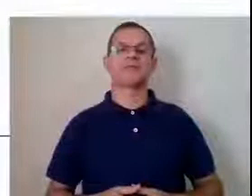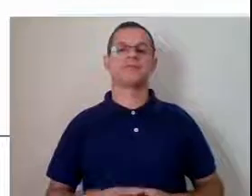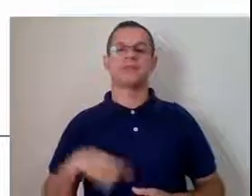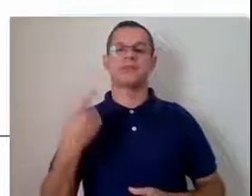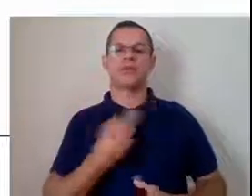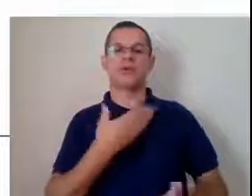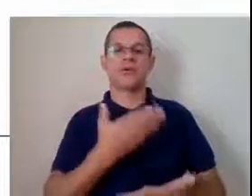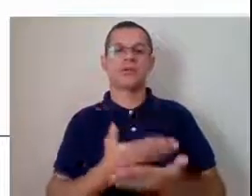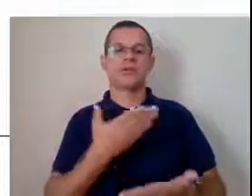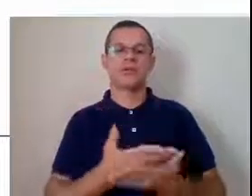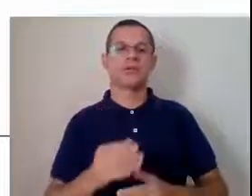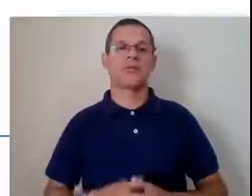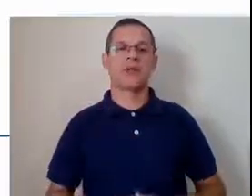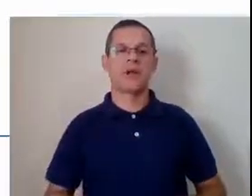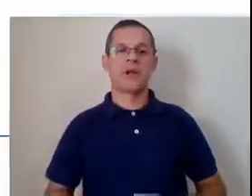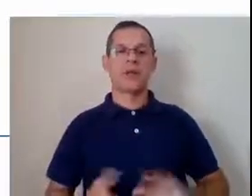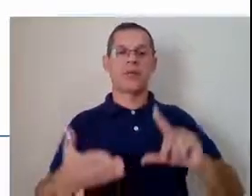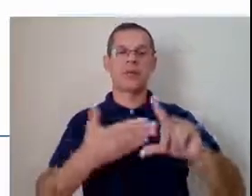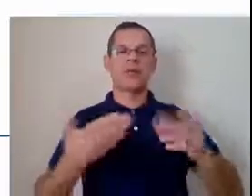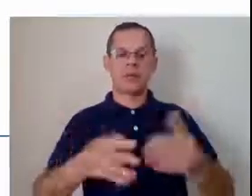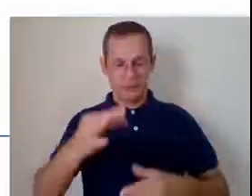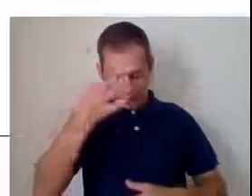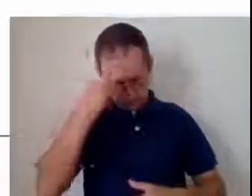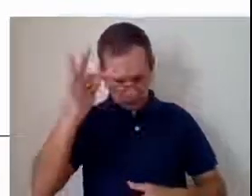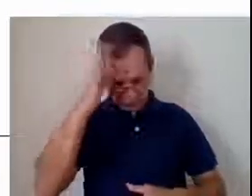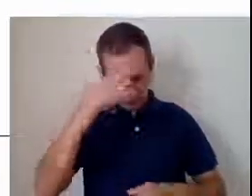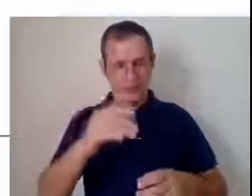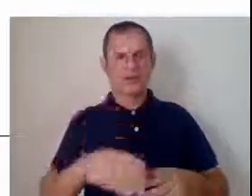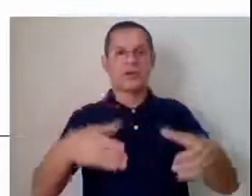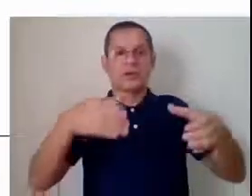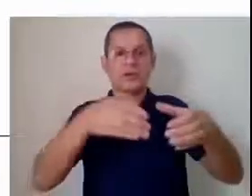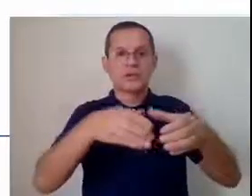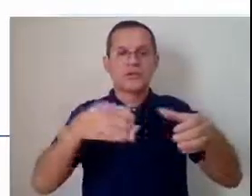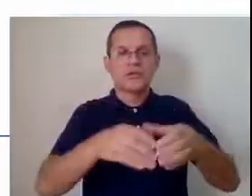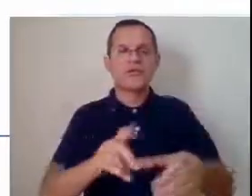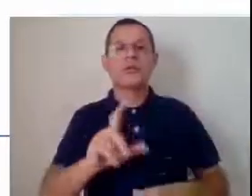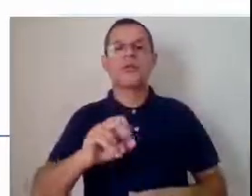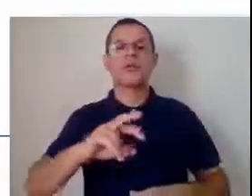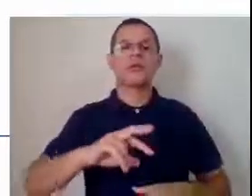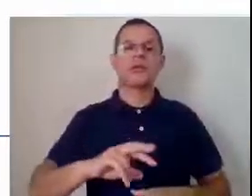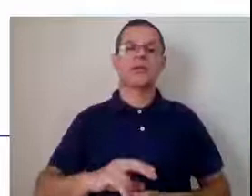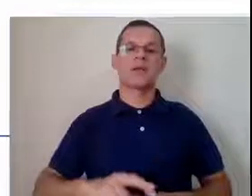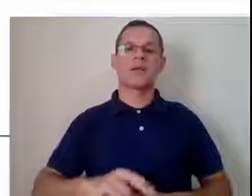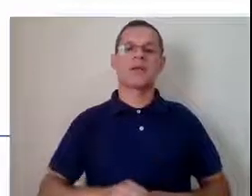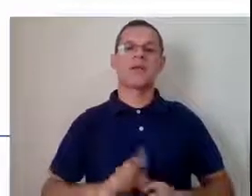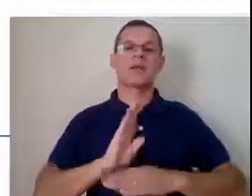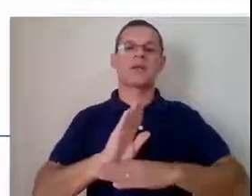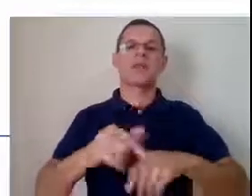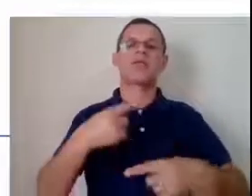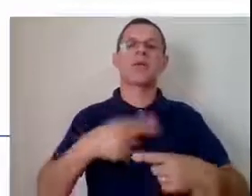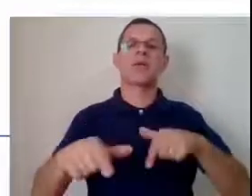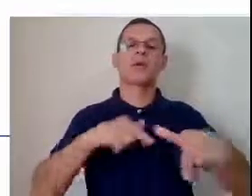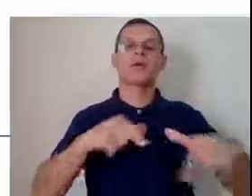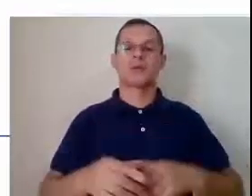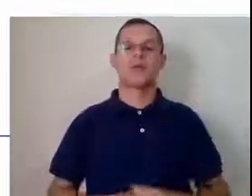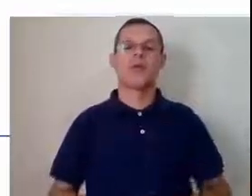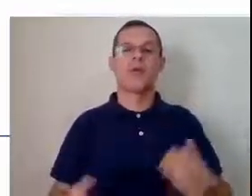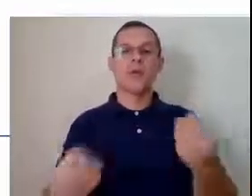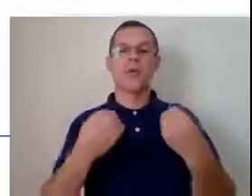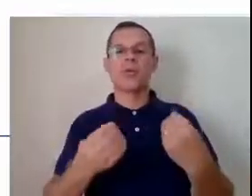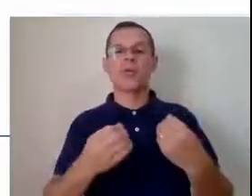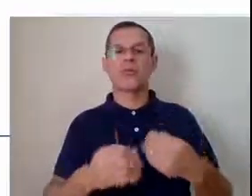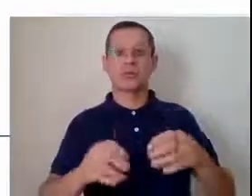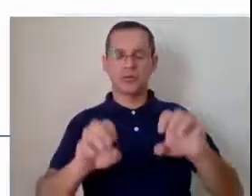Nós vimos aqui na aula de hoje essa teoria de conjuntos, o que eles servem, para que eles trabalham, como que eles